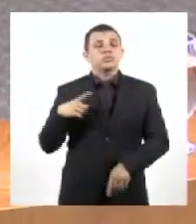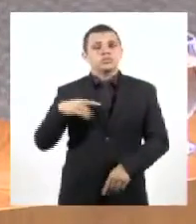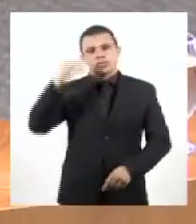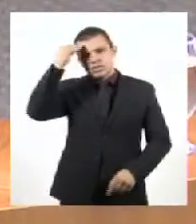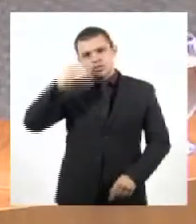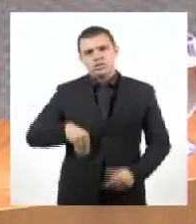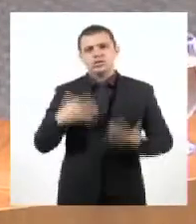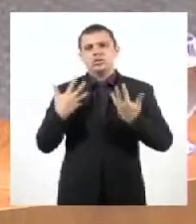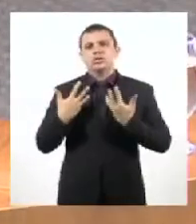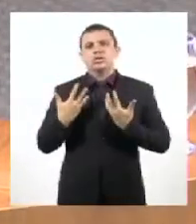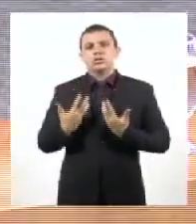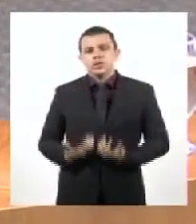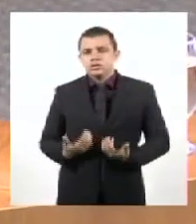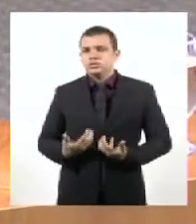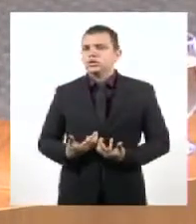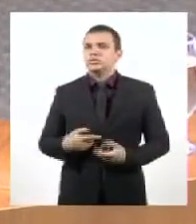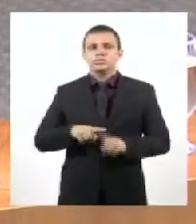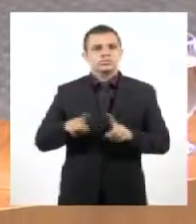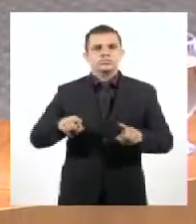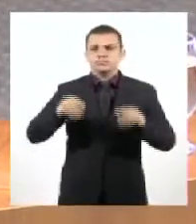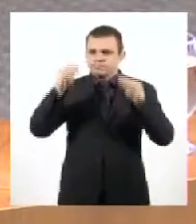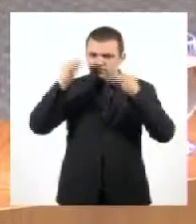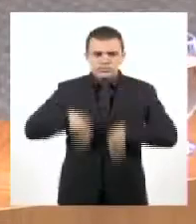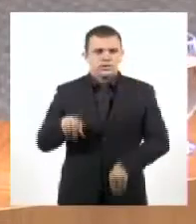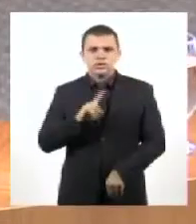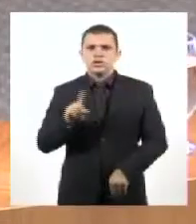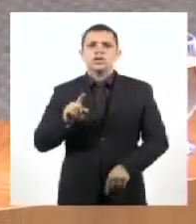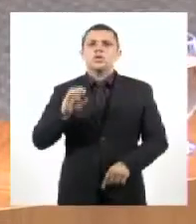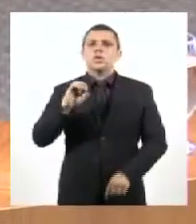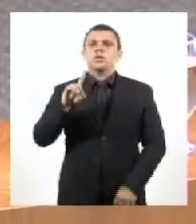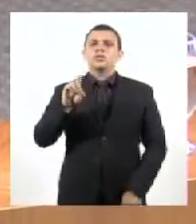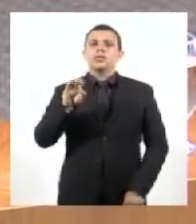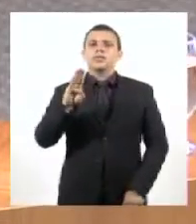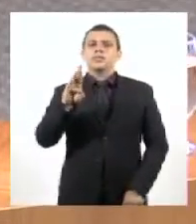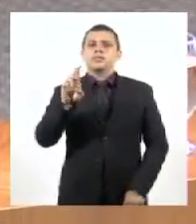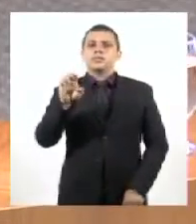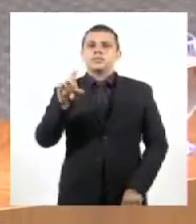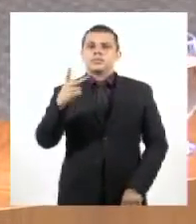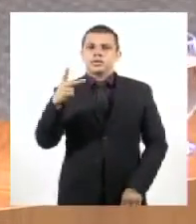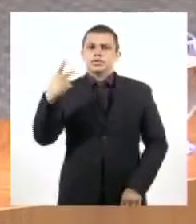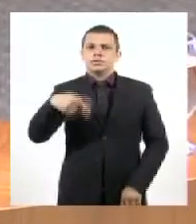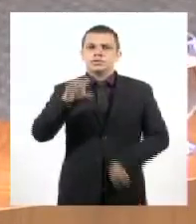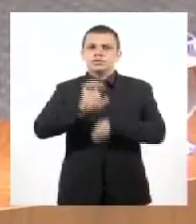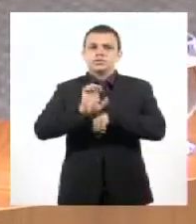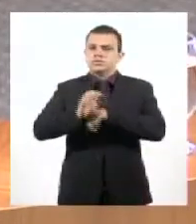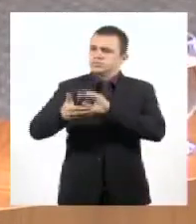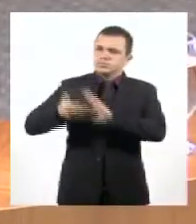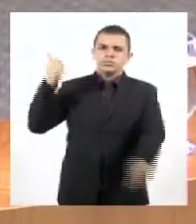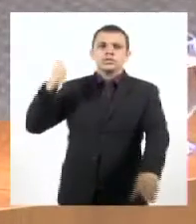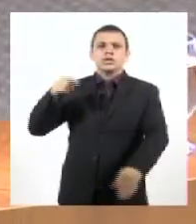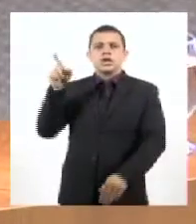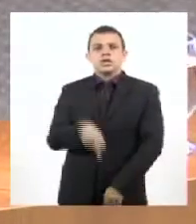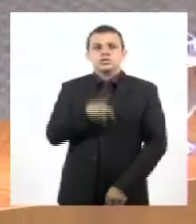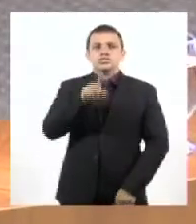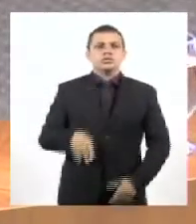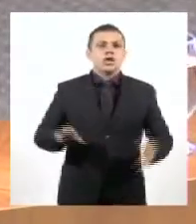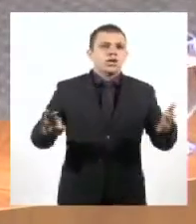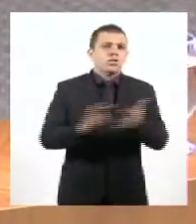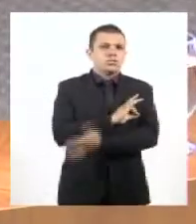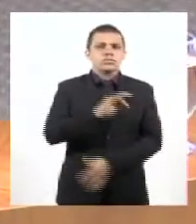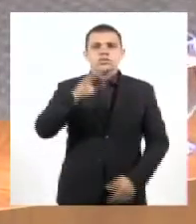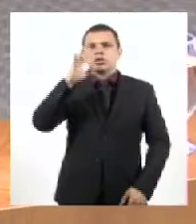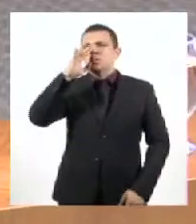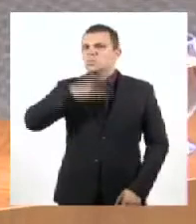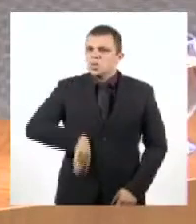não retirarmos a Odebrecht do Estado do Maranhão e cancelar esse contrato imoral que está